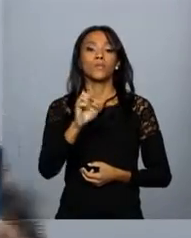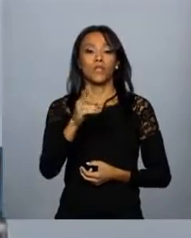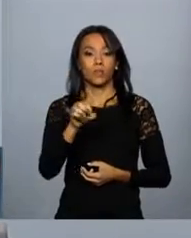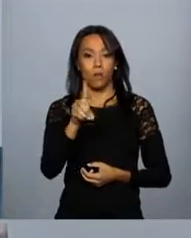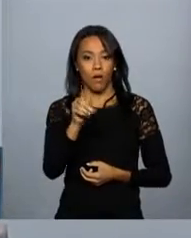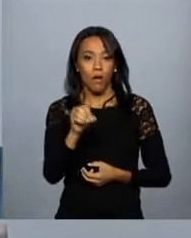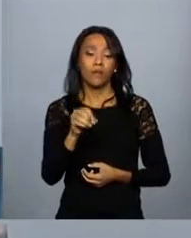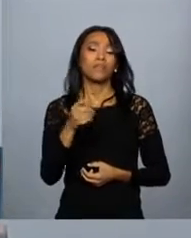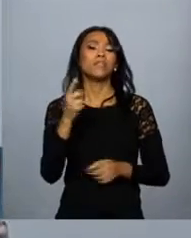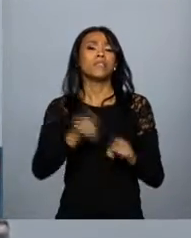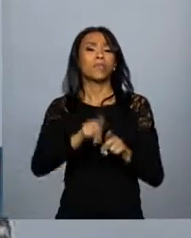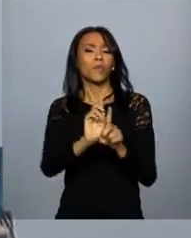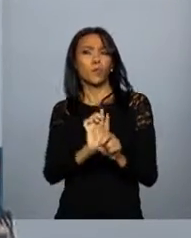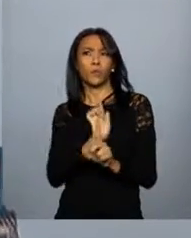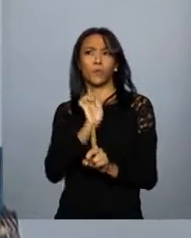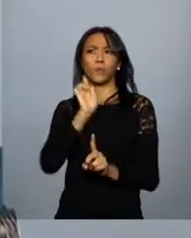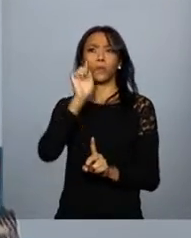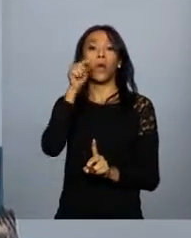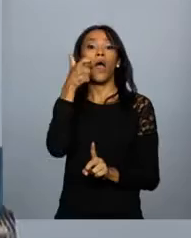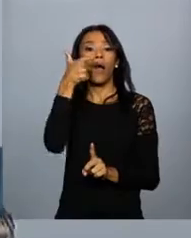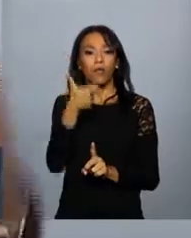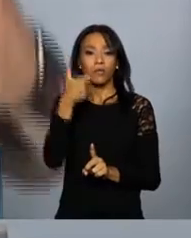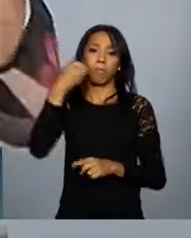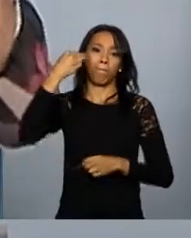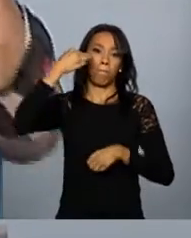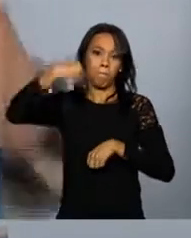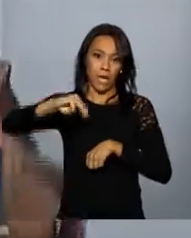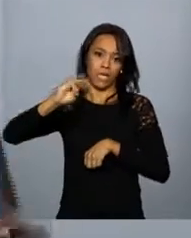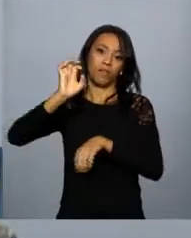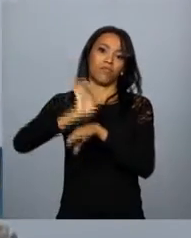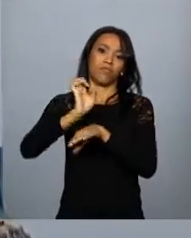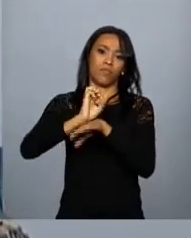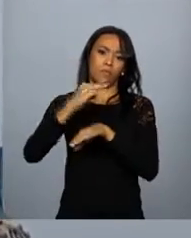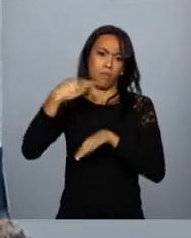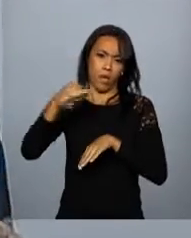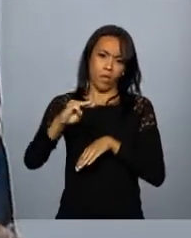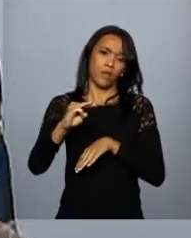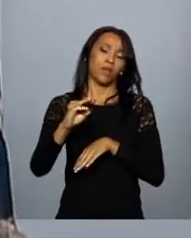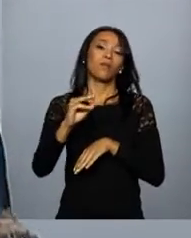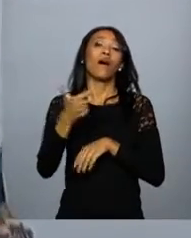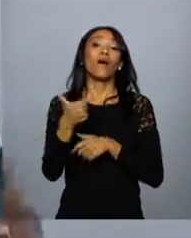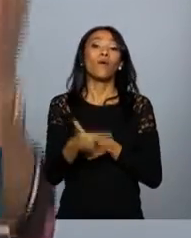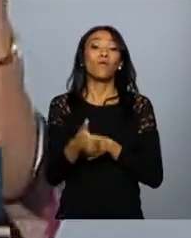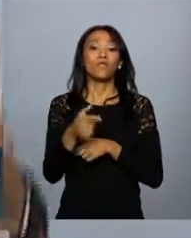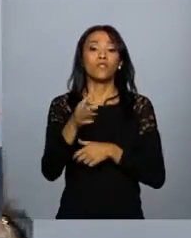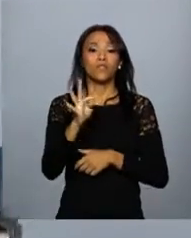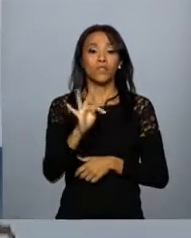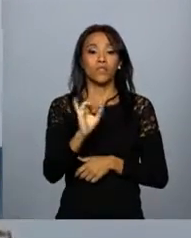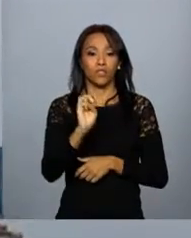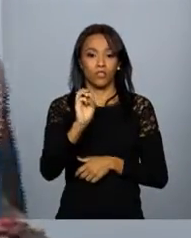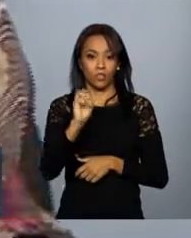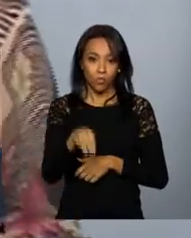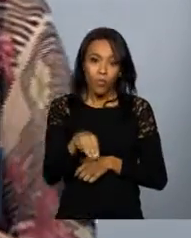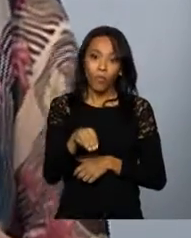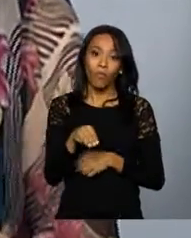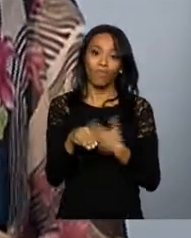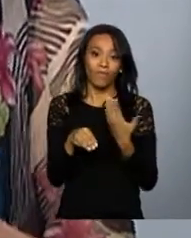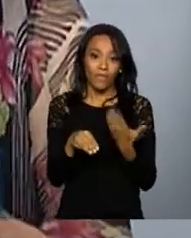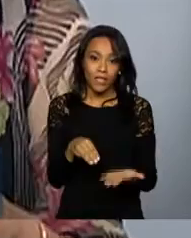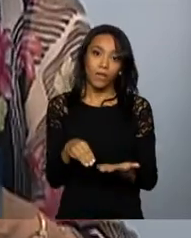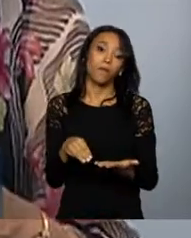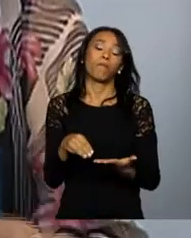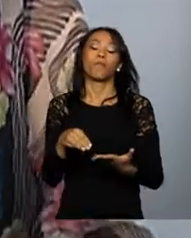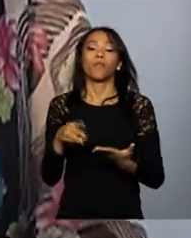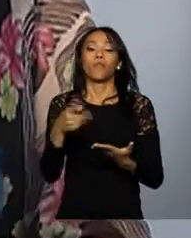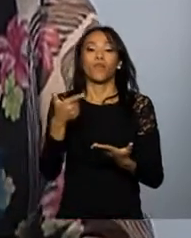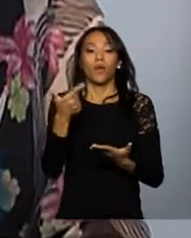em cima, lá no nosso Maranhão, no sul do Maranhão, Timon. Então, o programa Minha